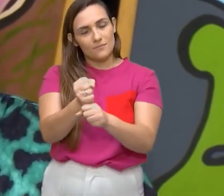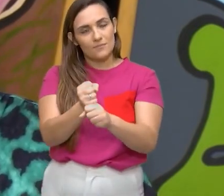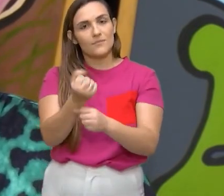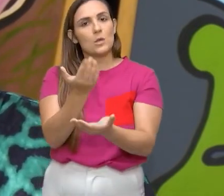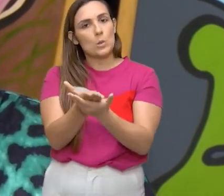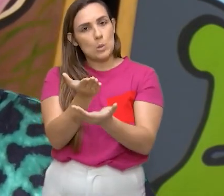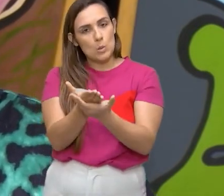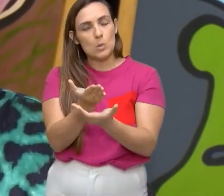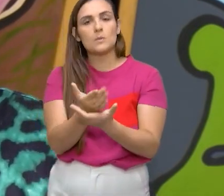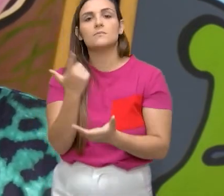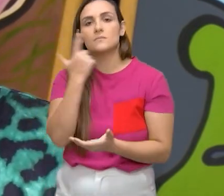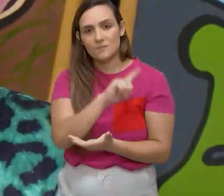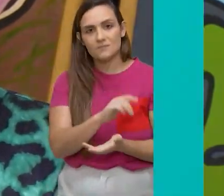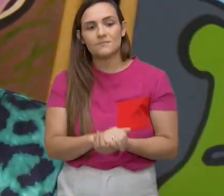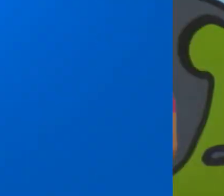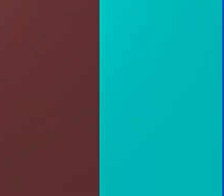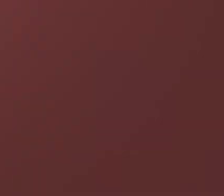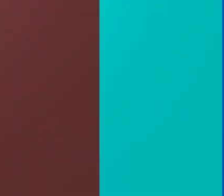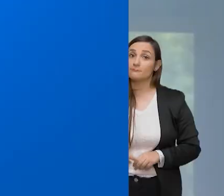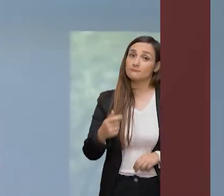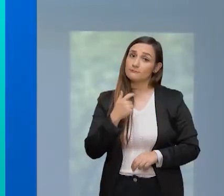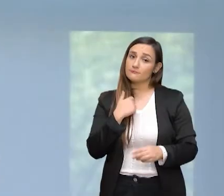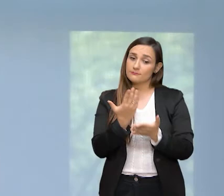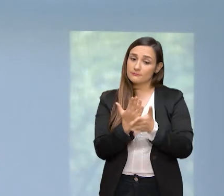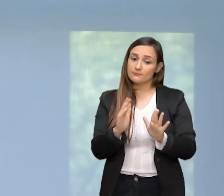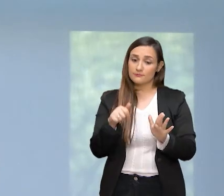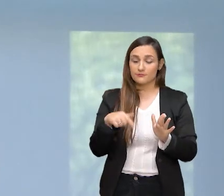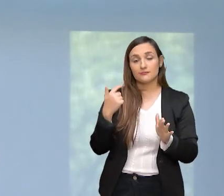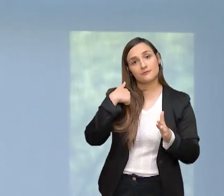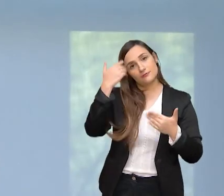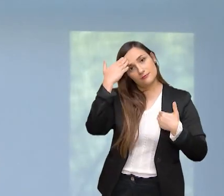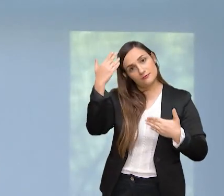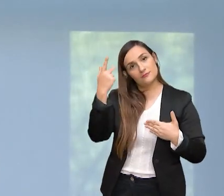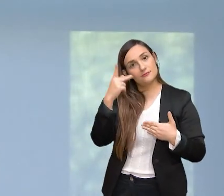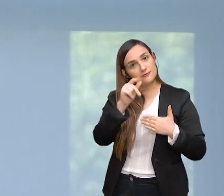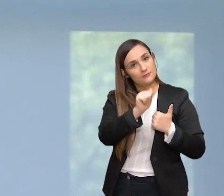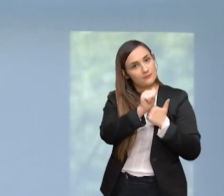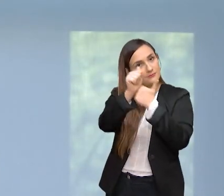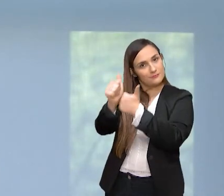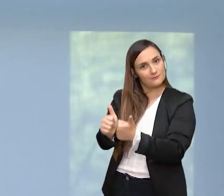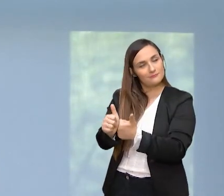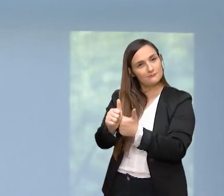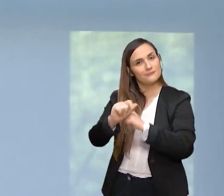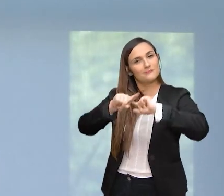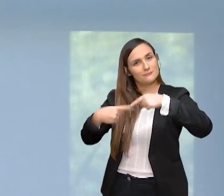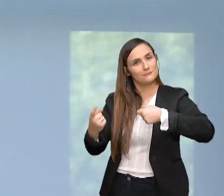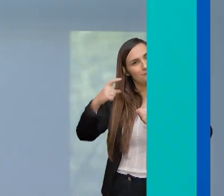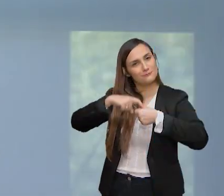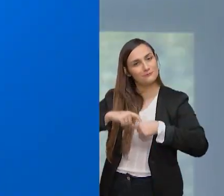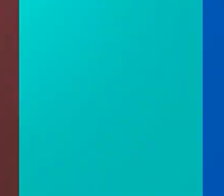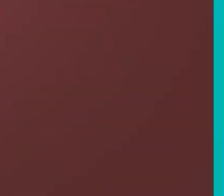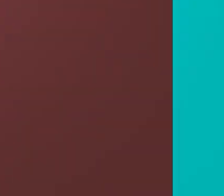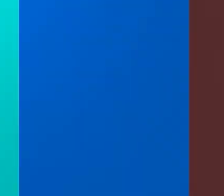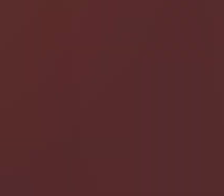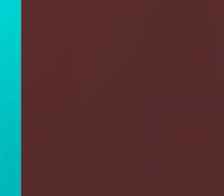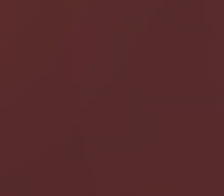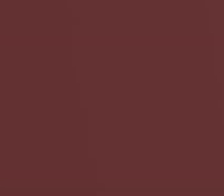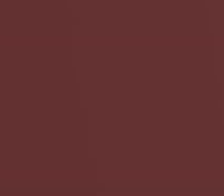emendei 6 anos de estudo, assim, mas valeu muito a pena. Eu vou ficando por aqui, agradeço pela sua companhia. Até a próxima edição.